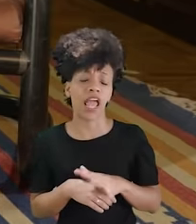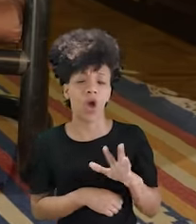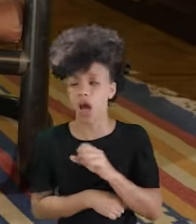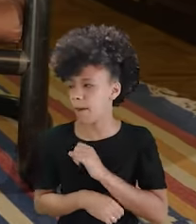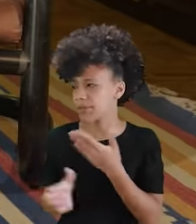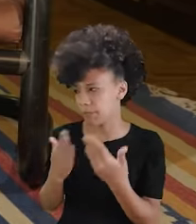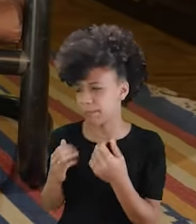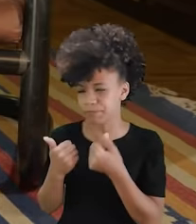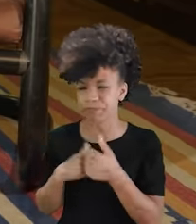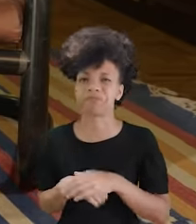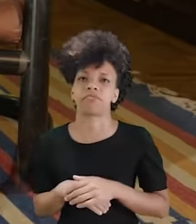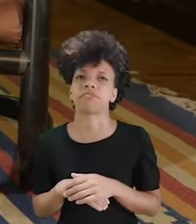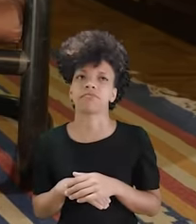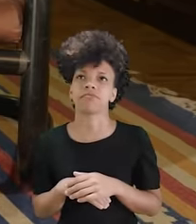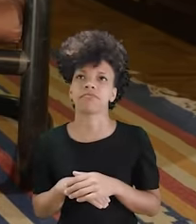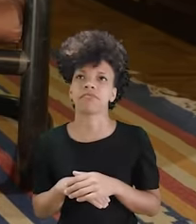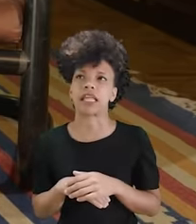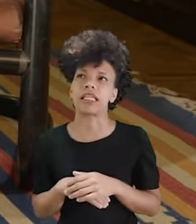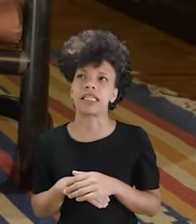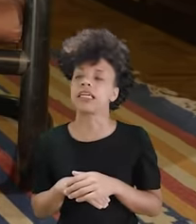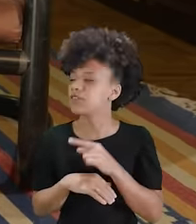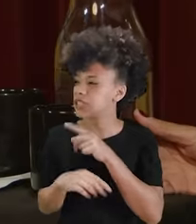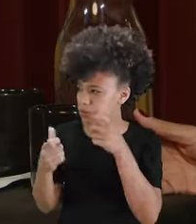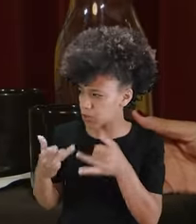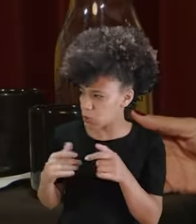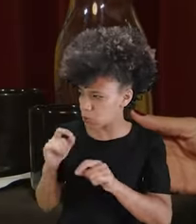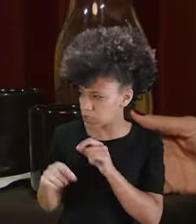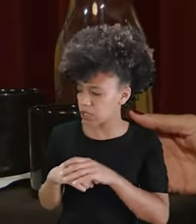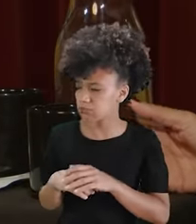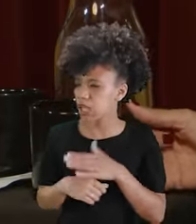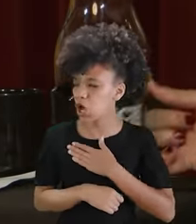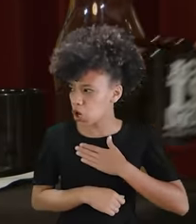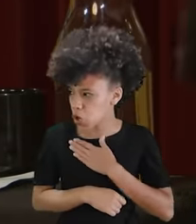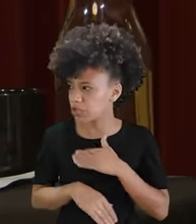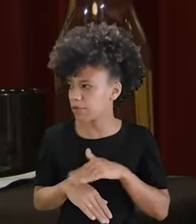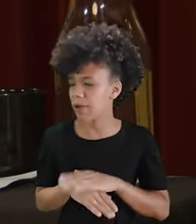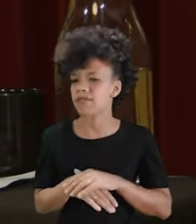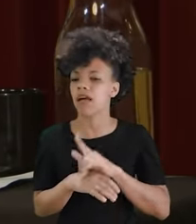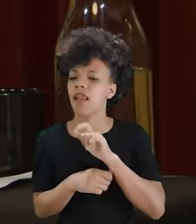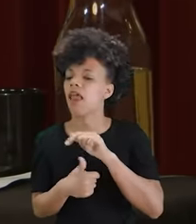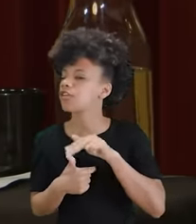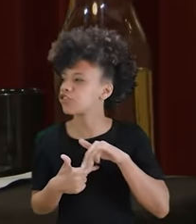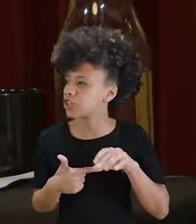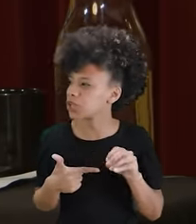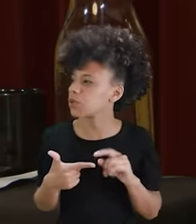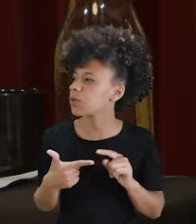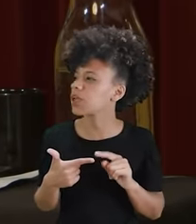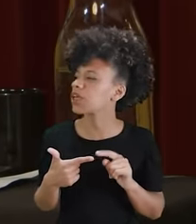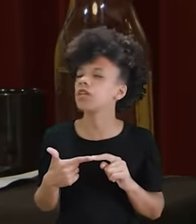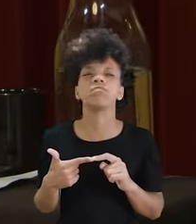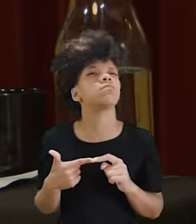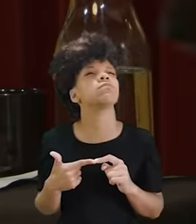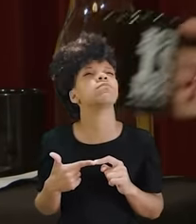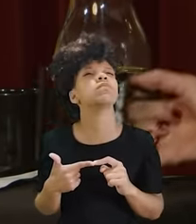eu adoro esses assuntos mesmo vamos lá você e tem curte mais a galera mais Latina